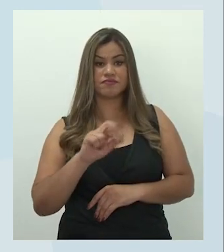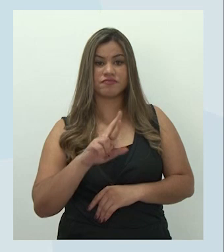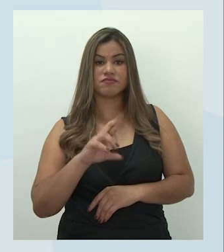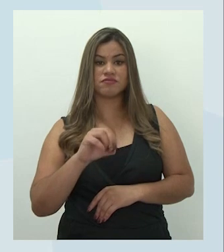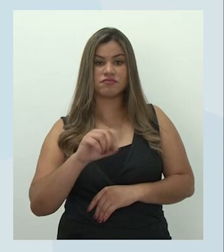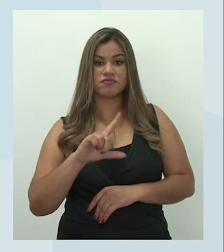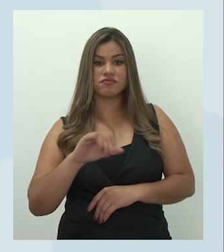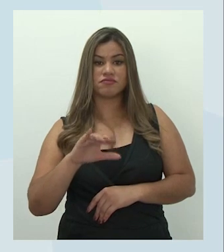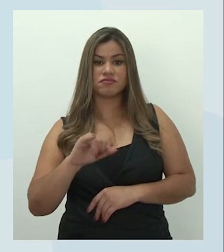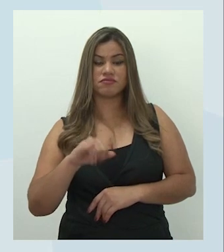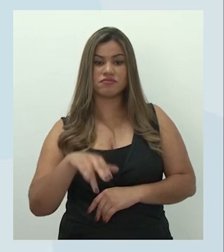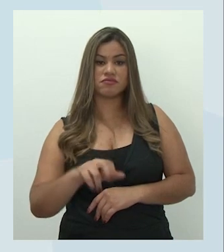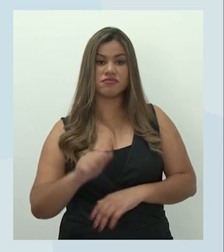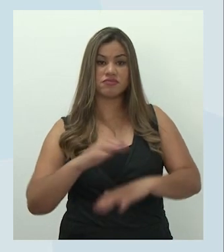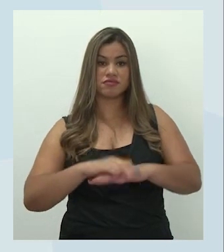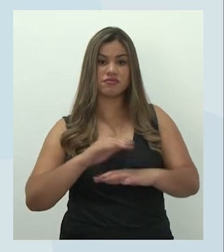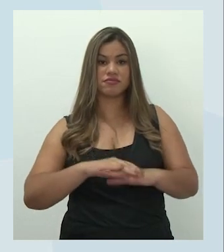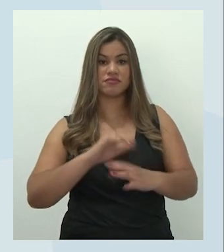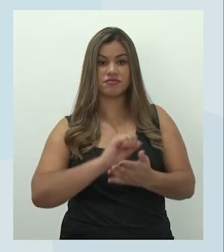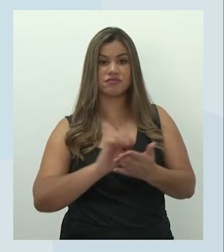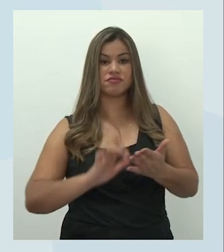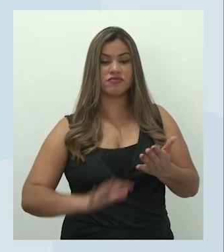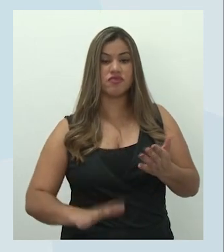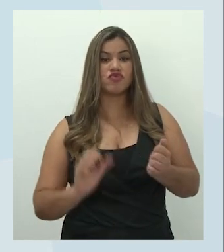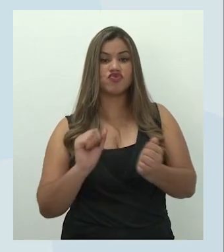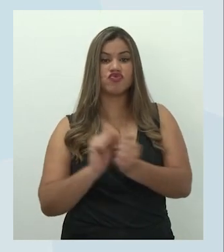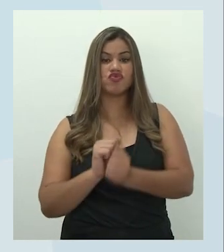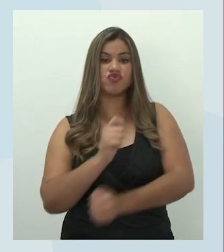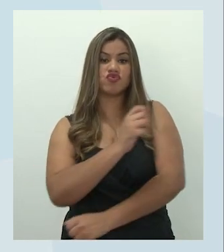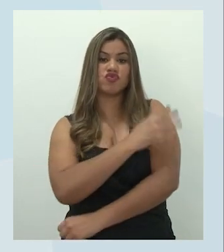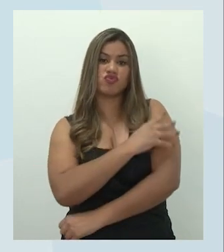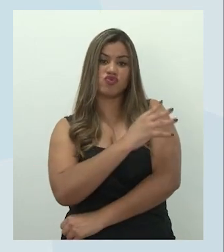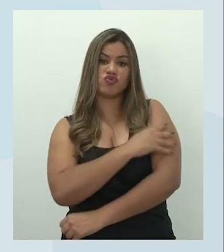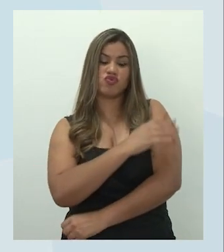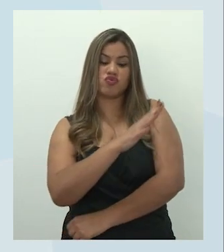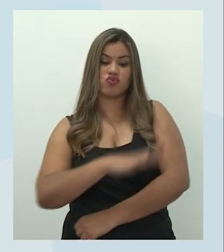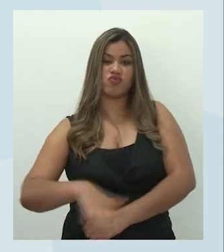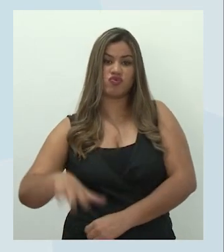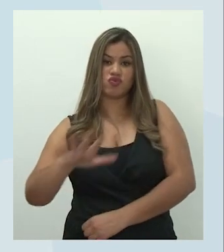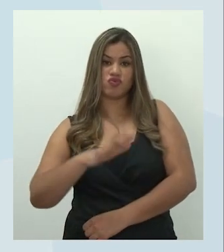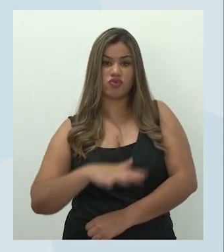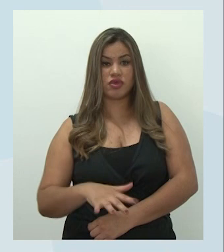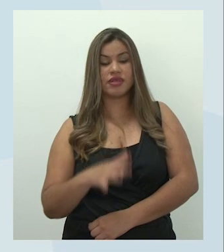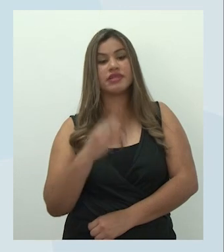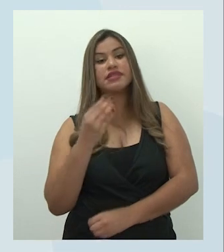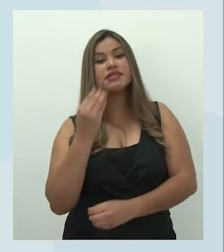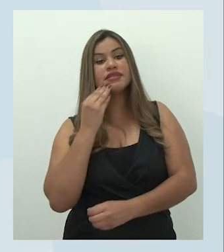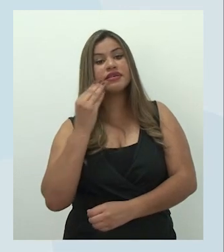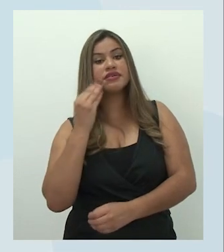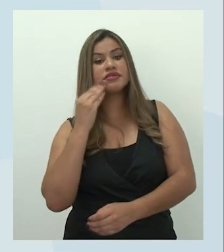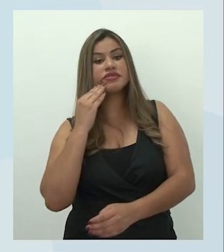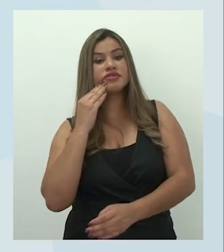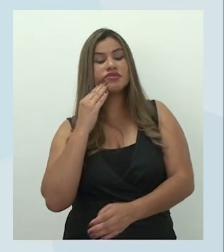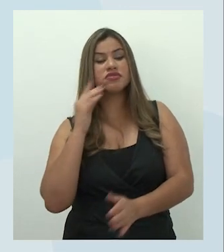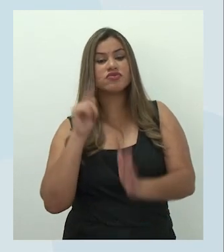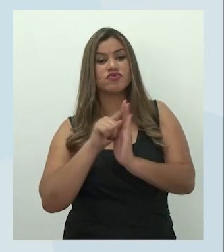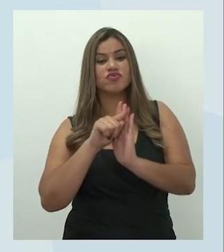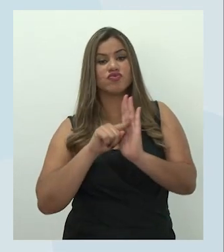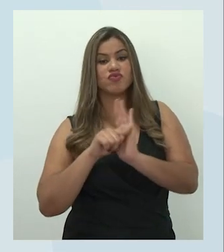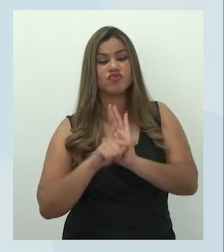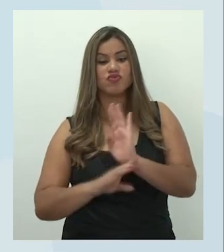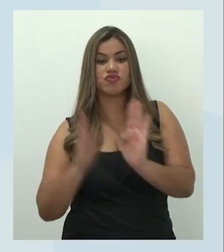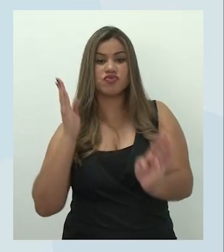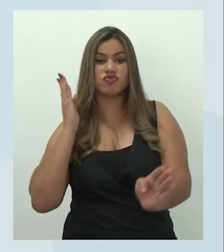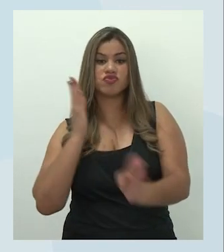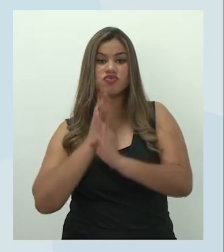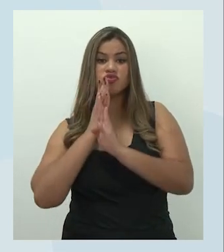do quarto ano, buscando que as crianças reconhecessem por investigações as relações